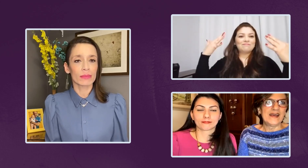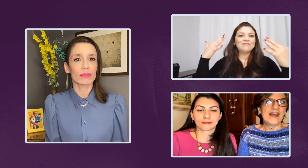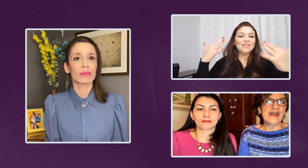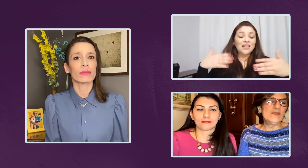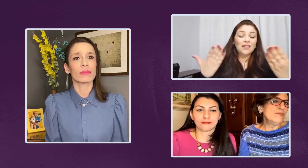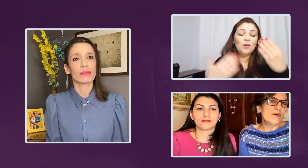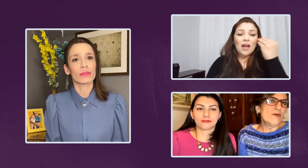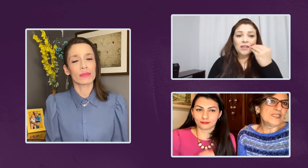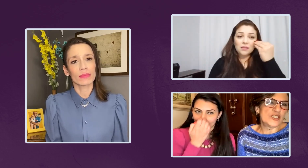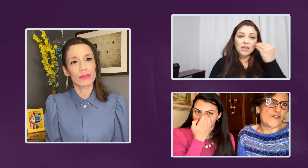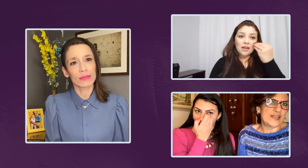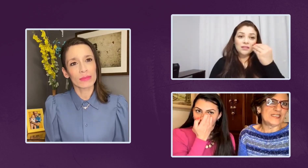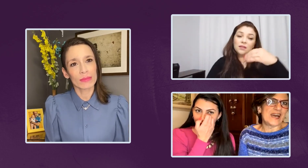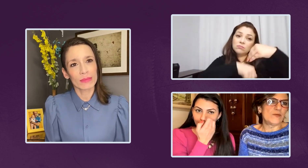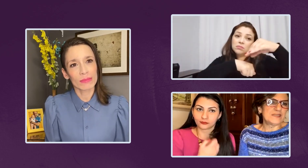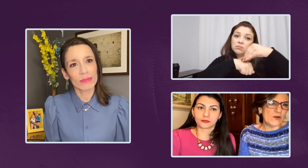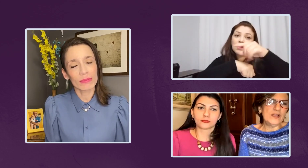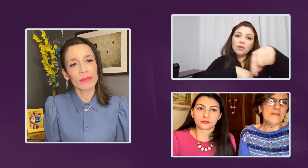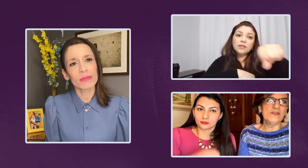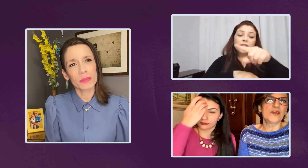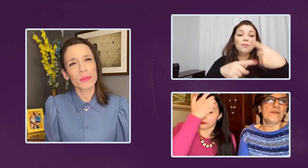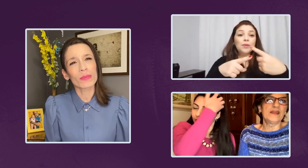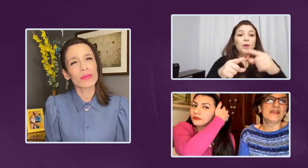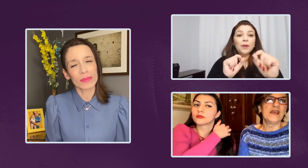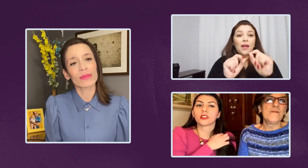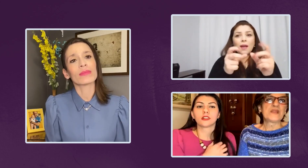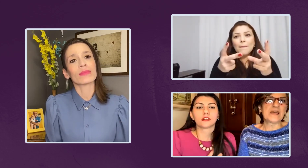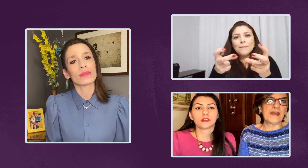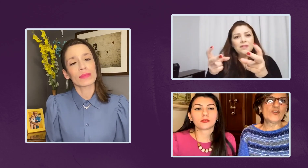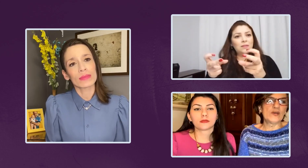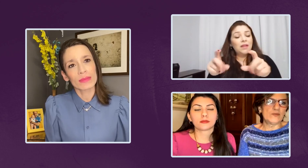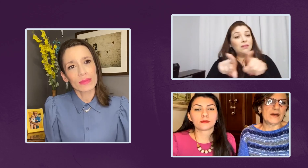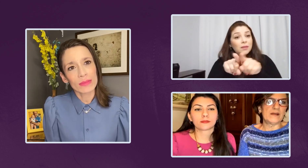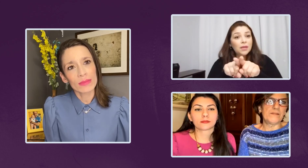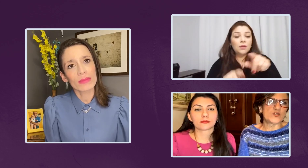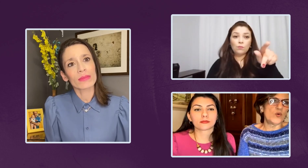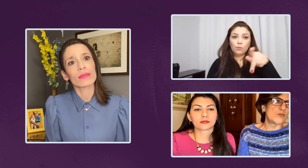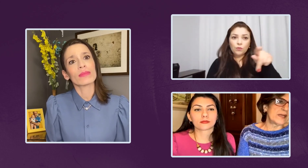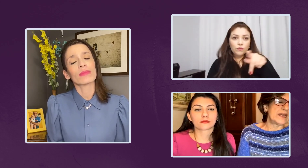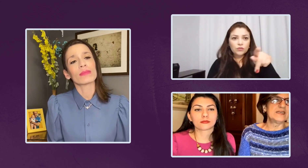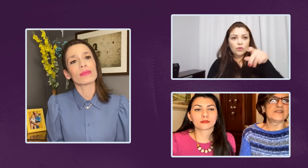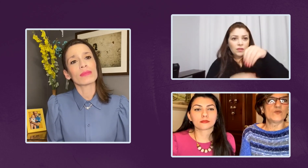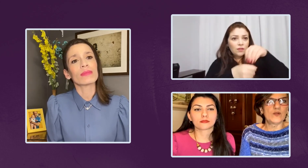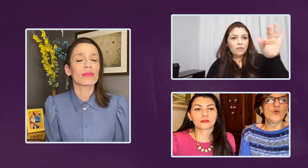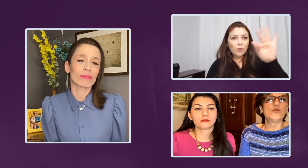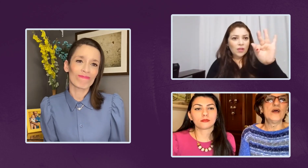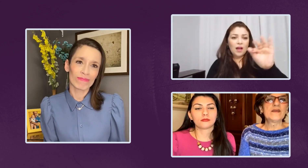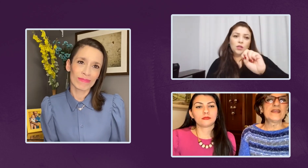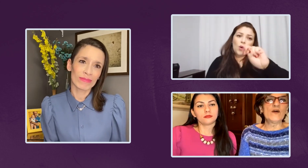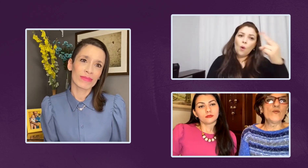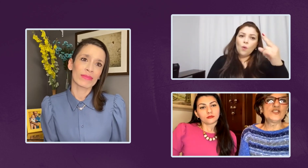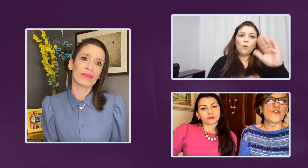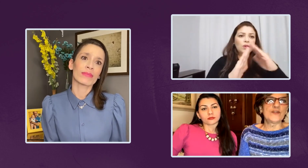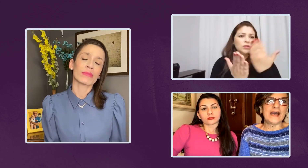olhar, não que seja diferenciado, mas de acolhimento realmente, sabendo de uma pessoa, de uma criança, um aluno